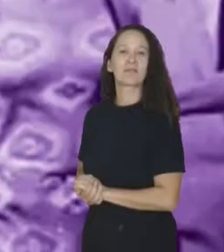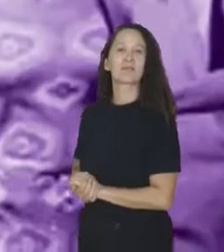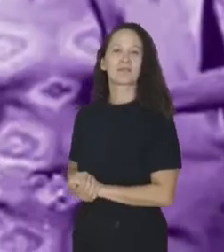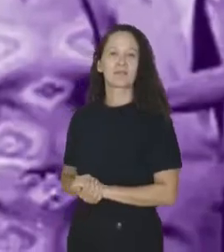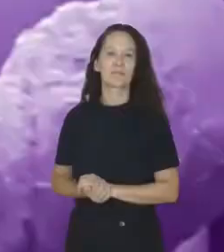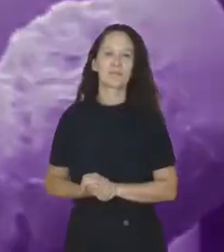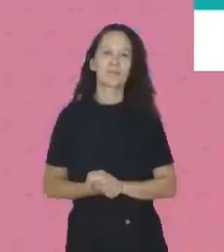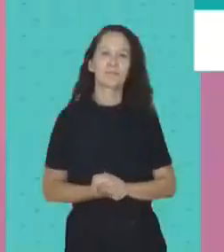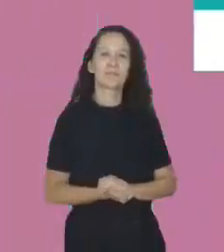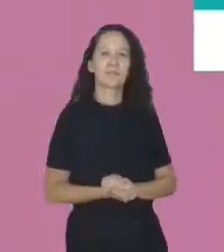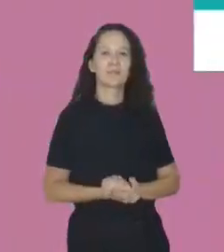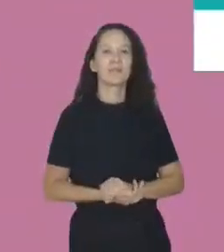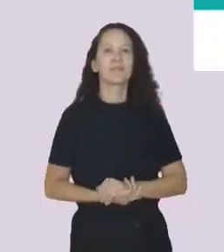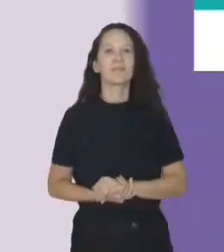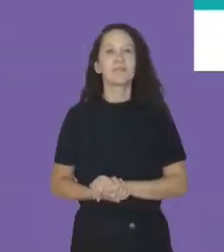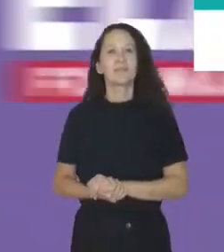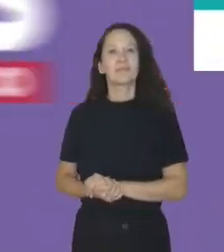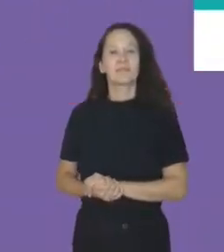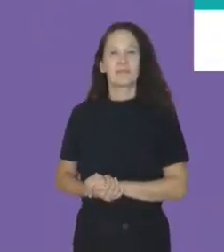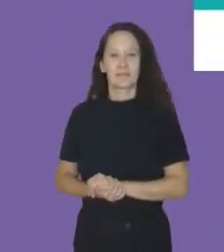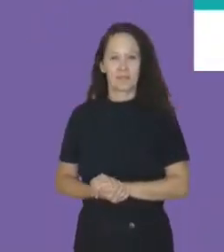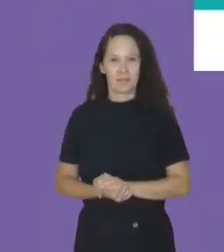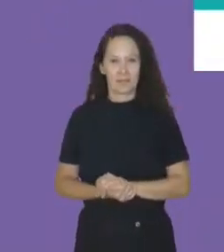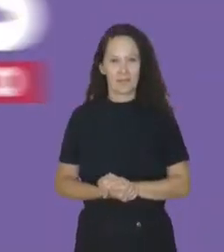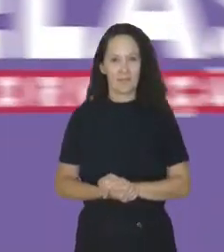de poder.